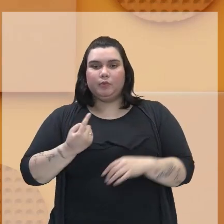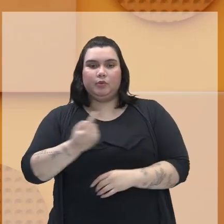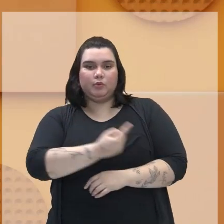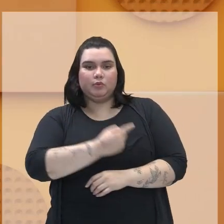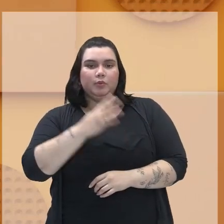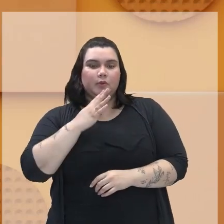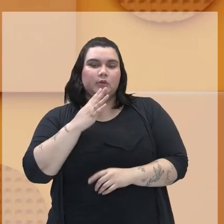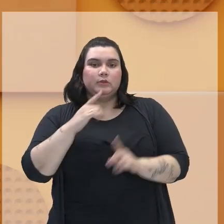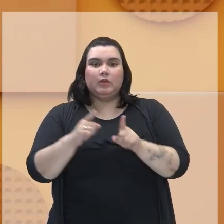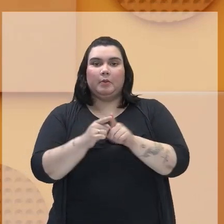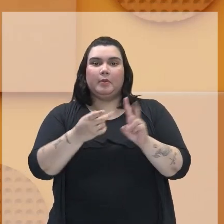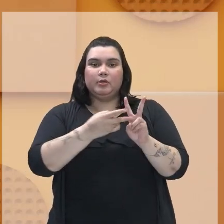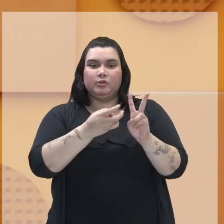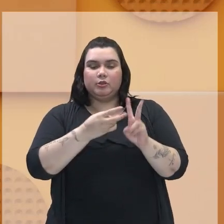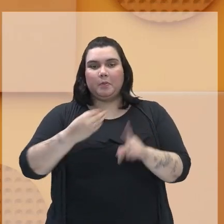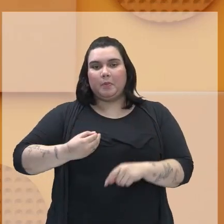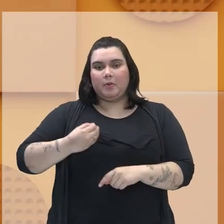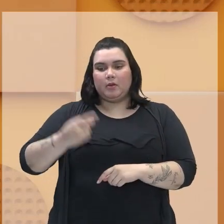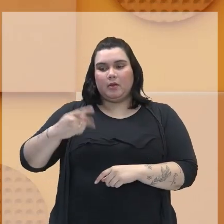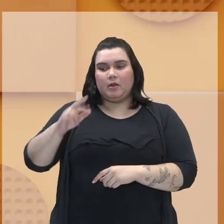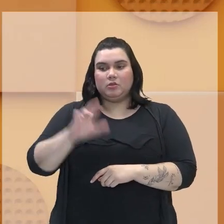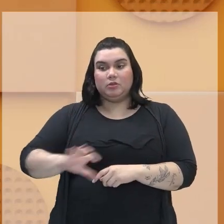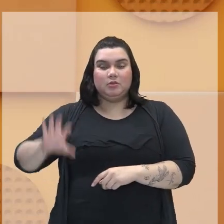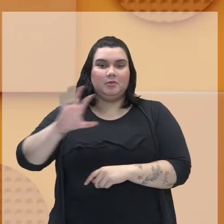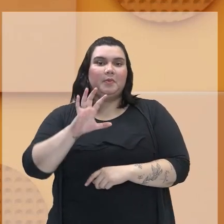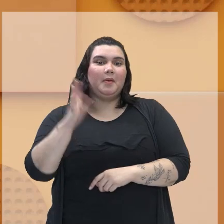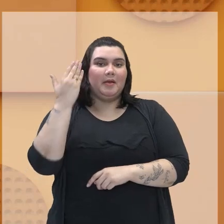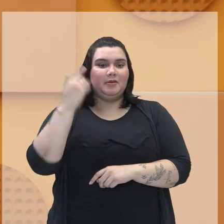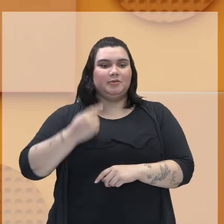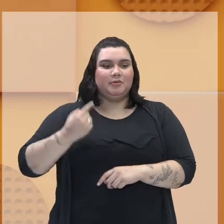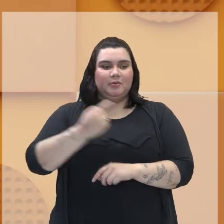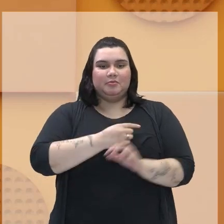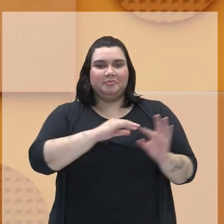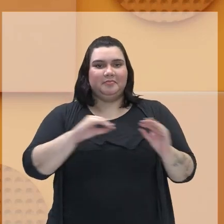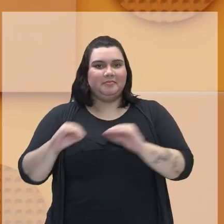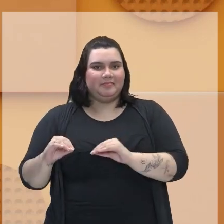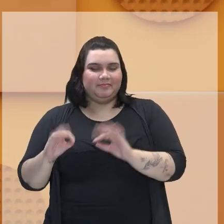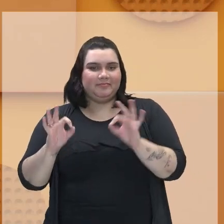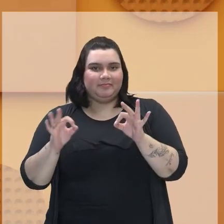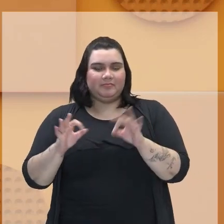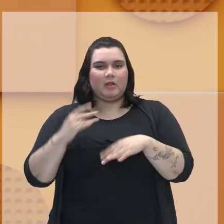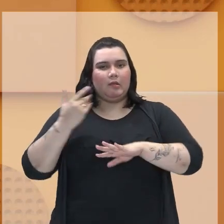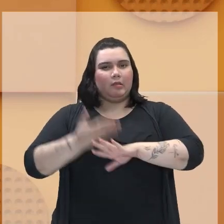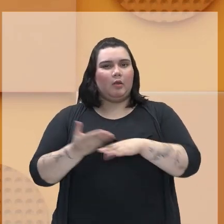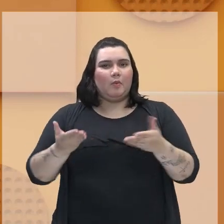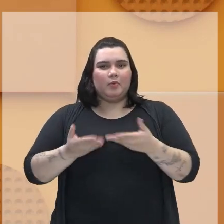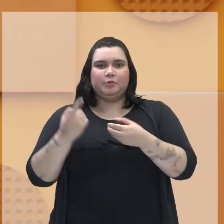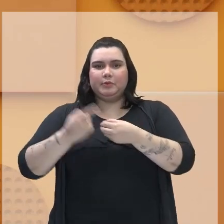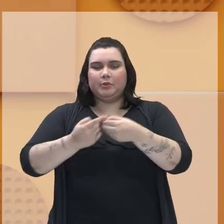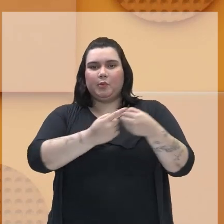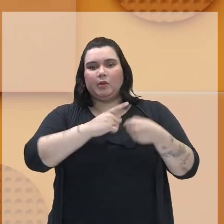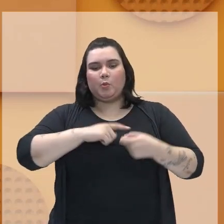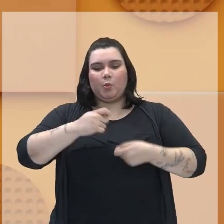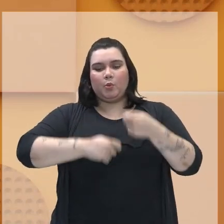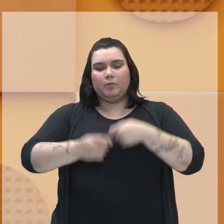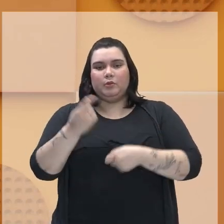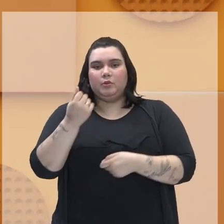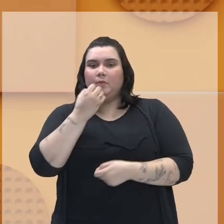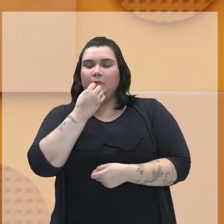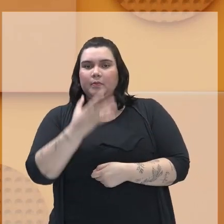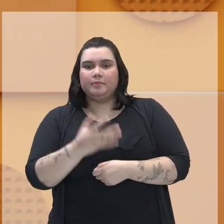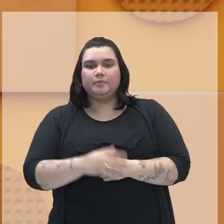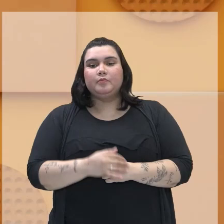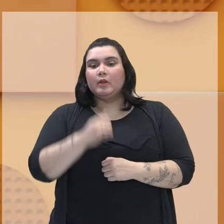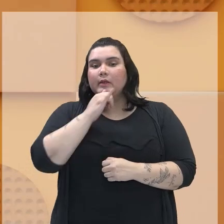pelos indígenas que já habitavam aqui a região antes de nós, né? E que até hoje ainda movimentam a economia interiorana, né? Um exemplo, na